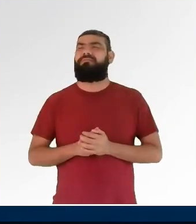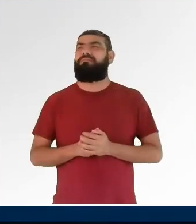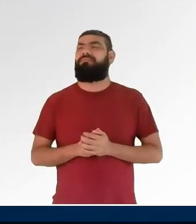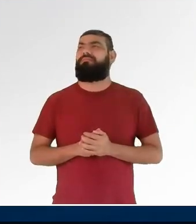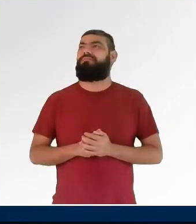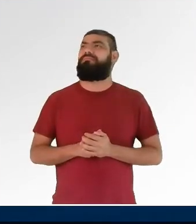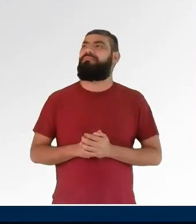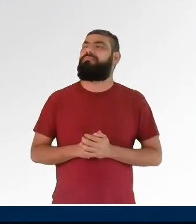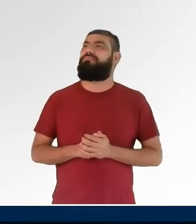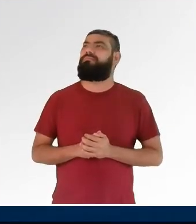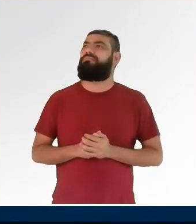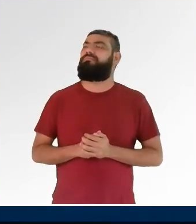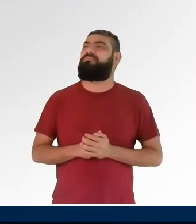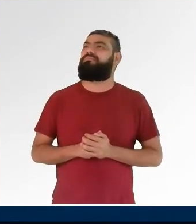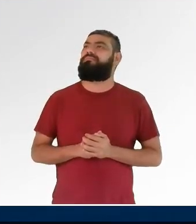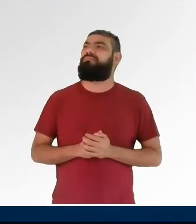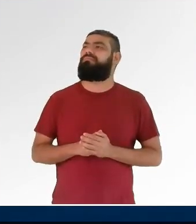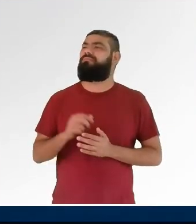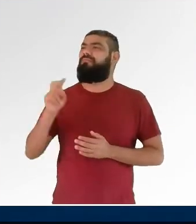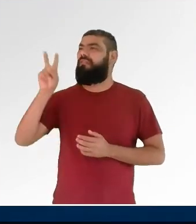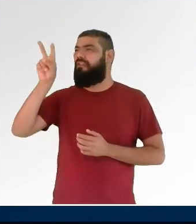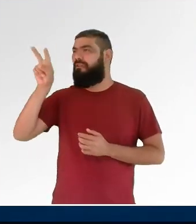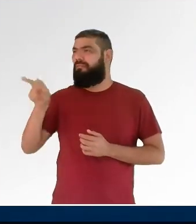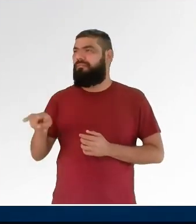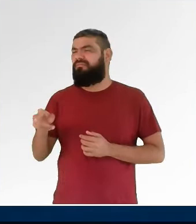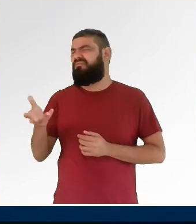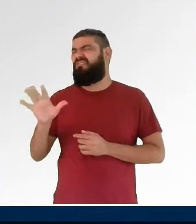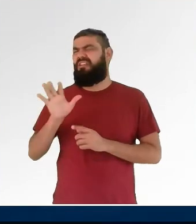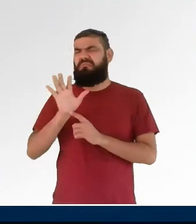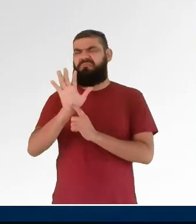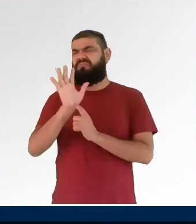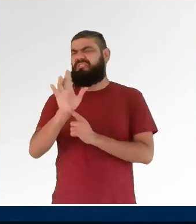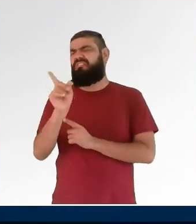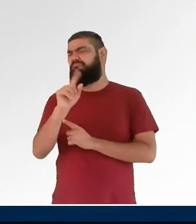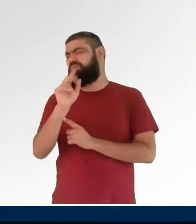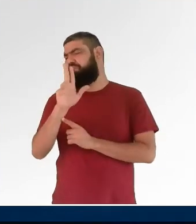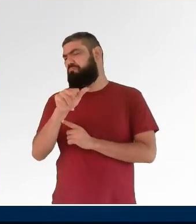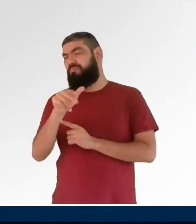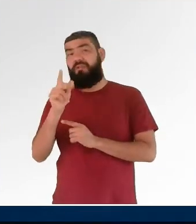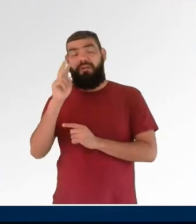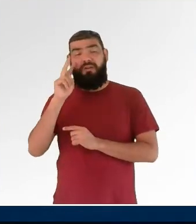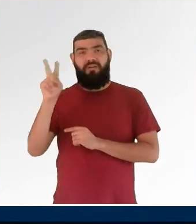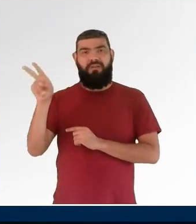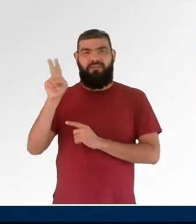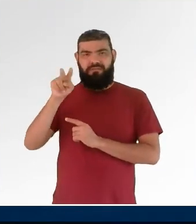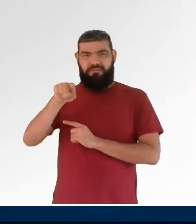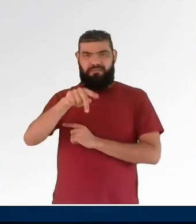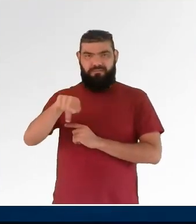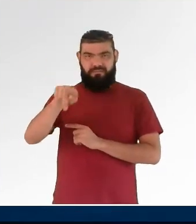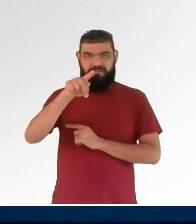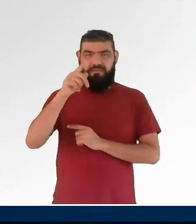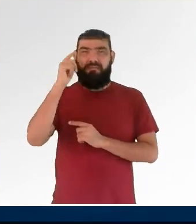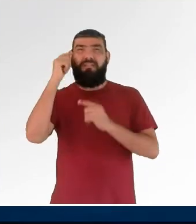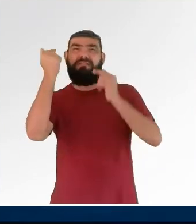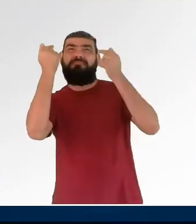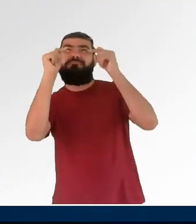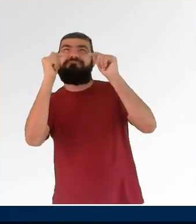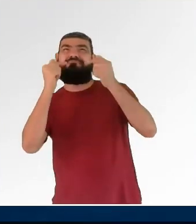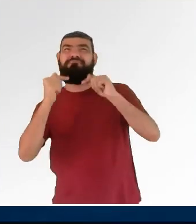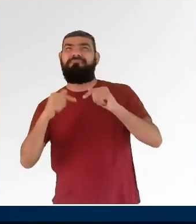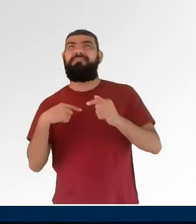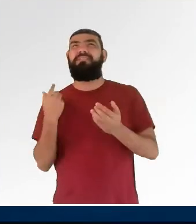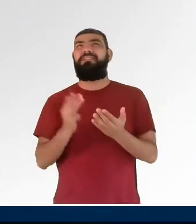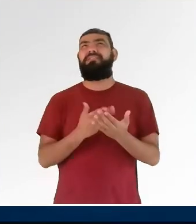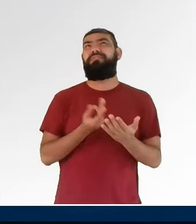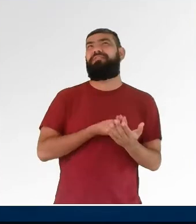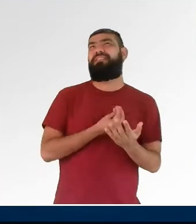essas não quero mais mostrar, de jeito nenhum. Então, queremos que você vá se ambientando em relação ao livro. Olha